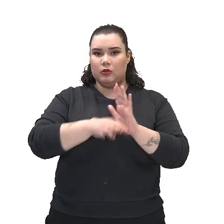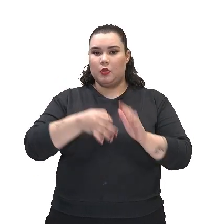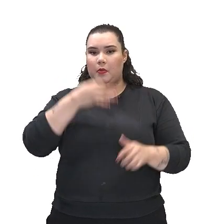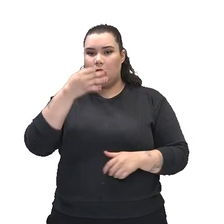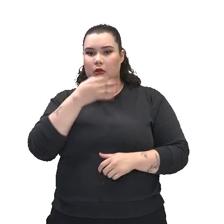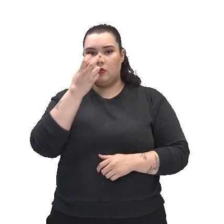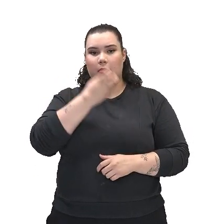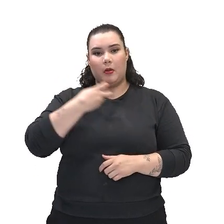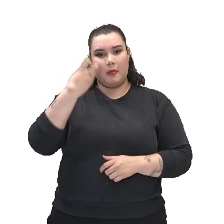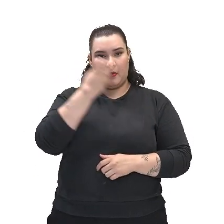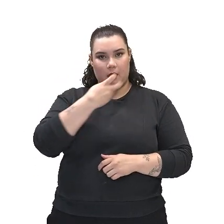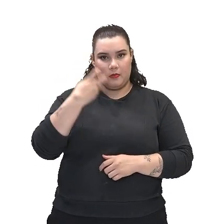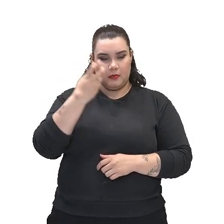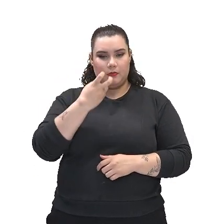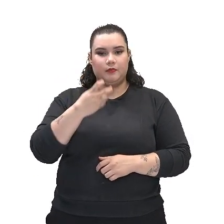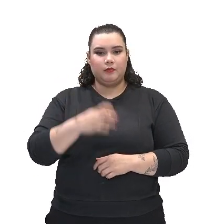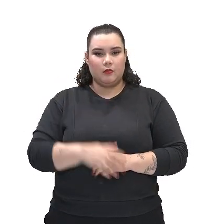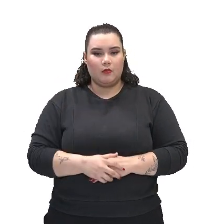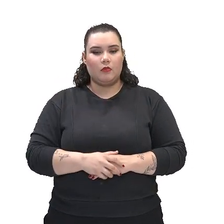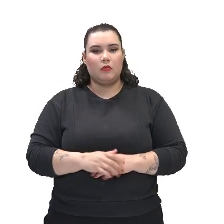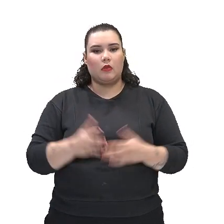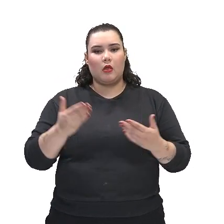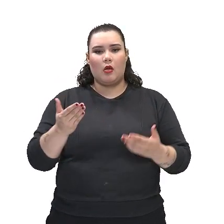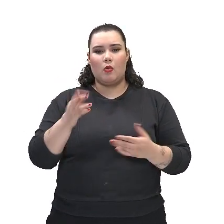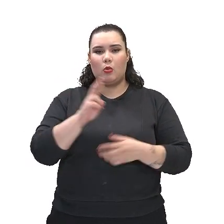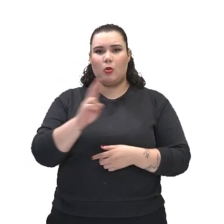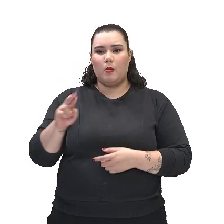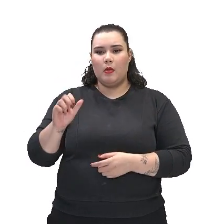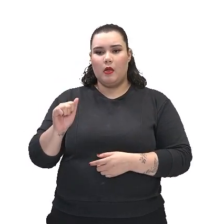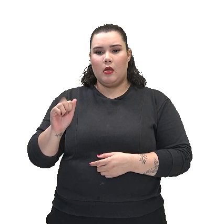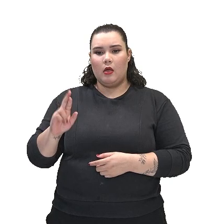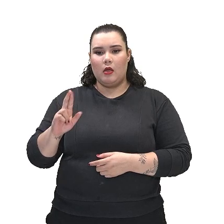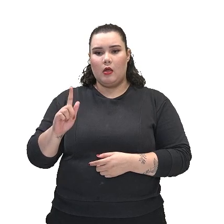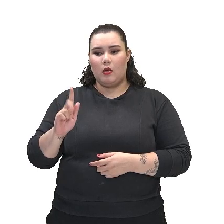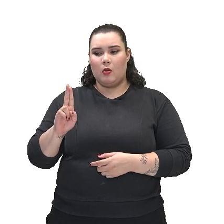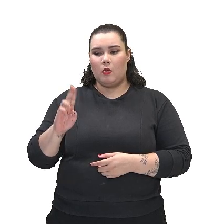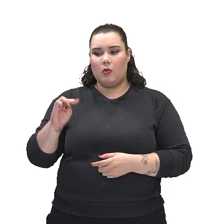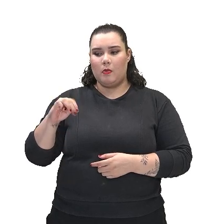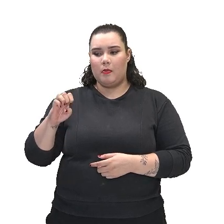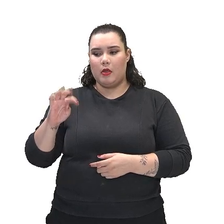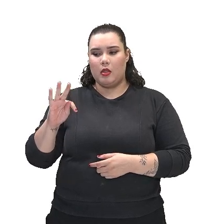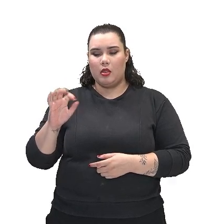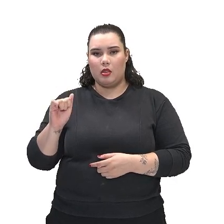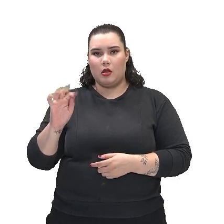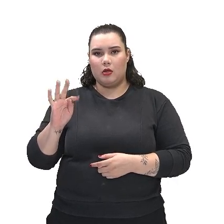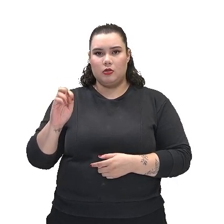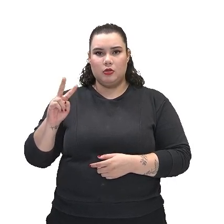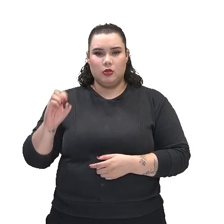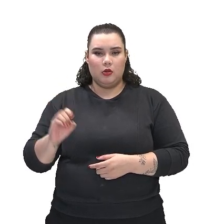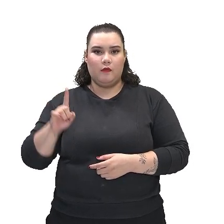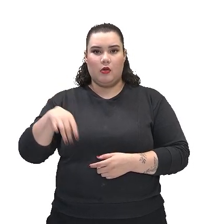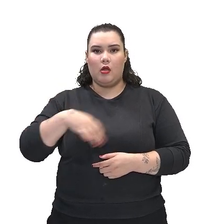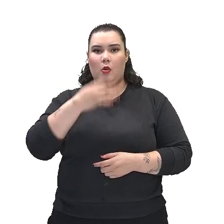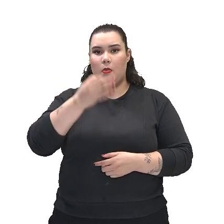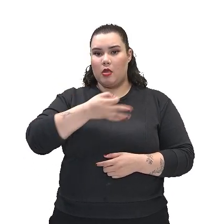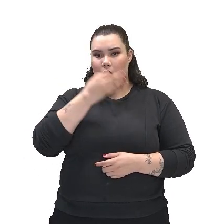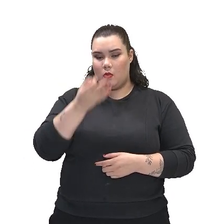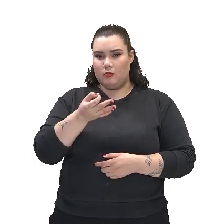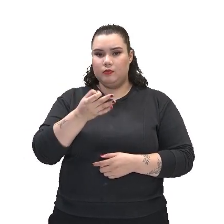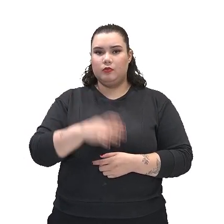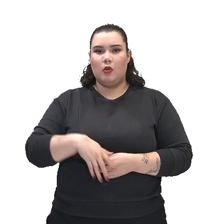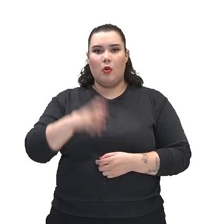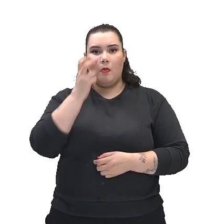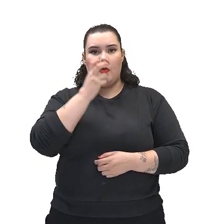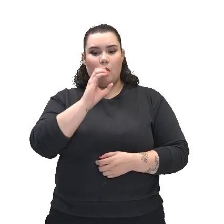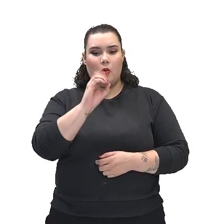Então, argumentativo, gente, é um texto que vai ter argumentos. Oral é aquele da fala, ok? Caracterizado